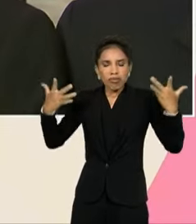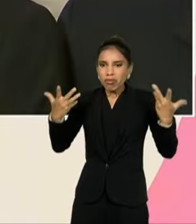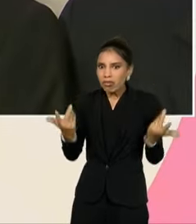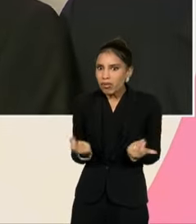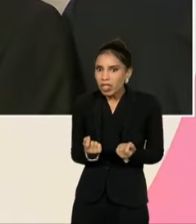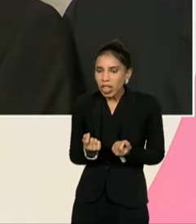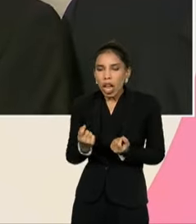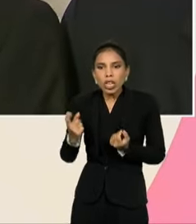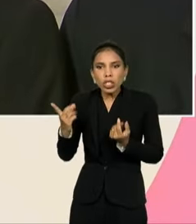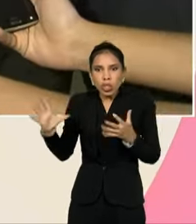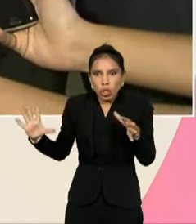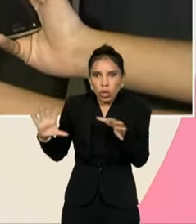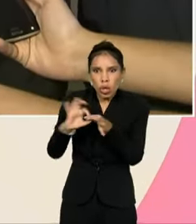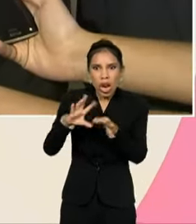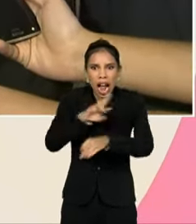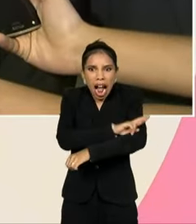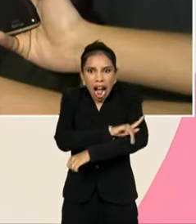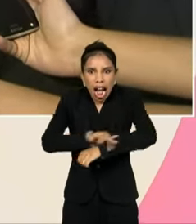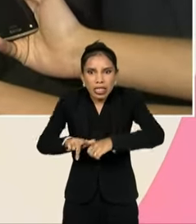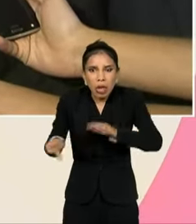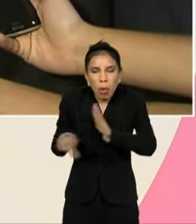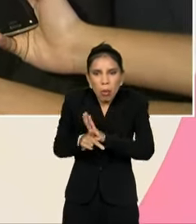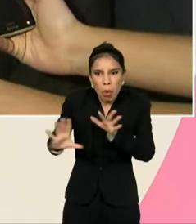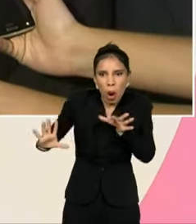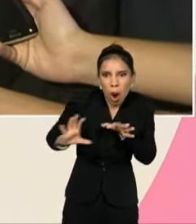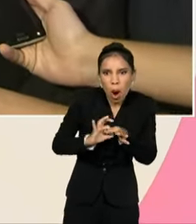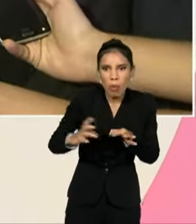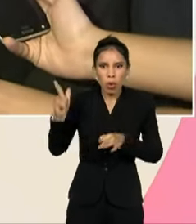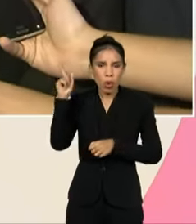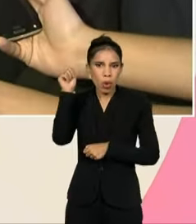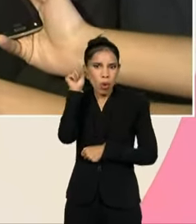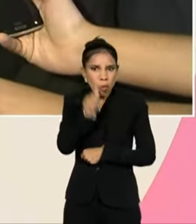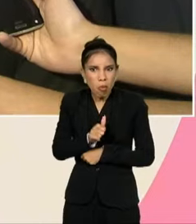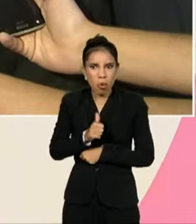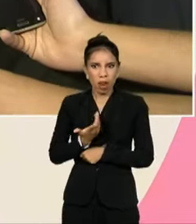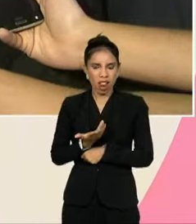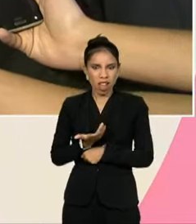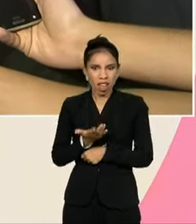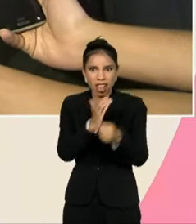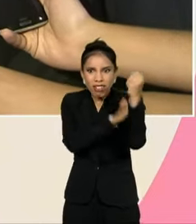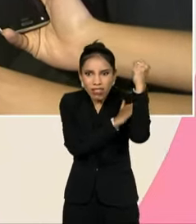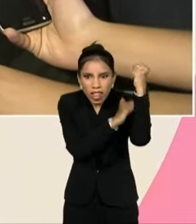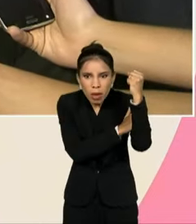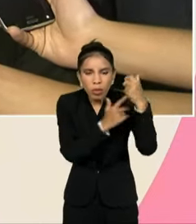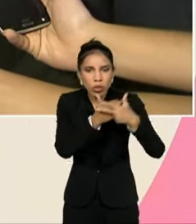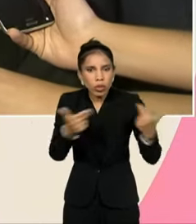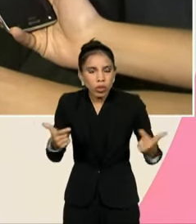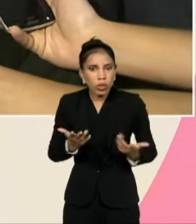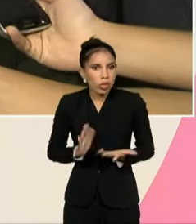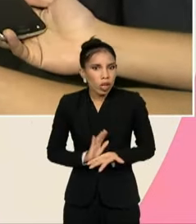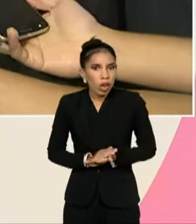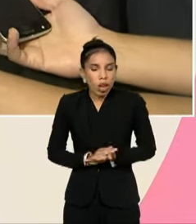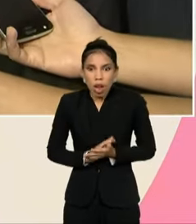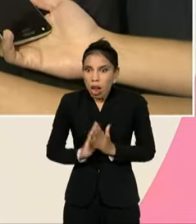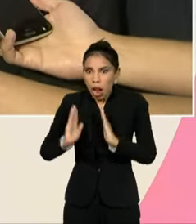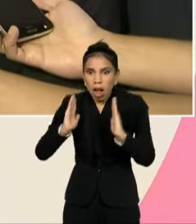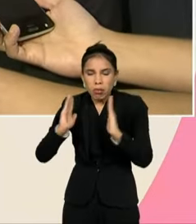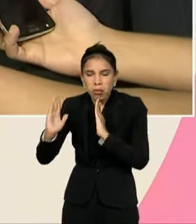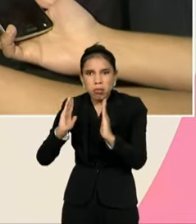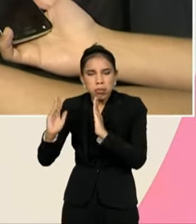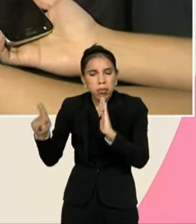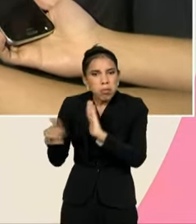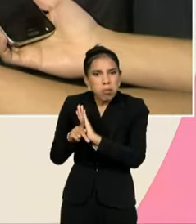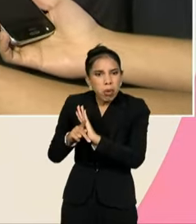muito vinculado à questão racial, à questão das mulheres. Das mulheres, né? Então, exatamente. Assim, fundamental, importantíssimo. Mas era esse o mandato da Marielle, assim.